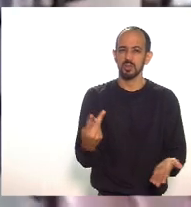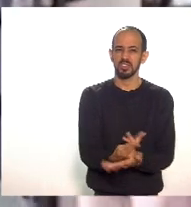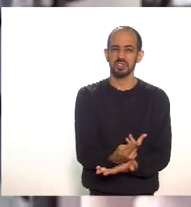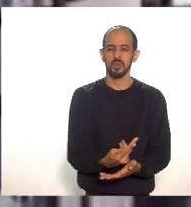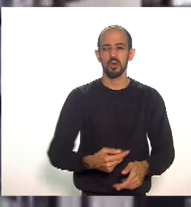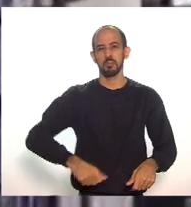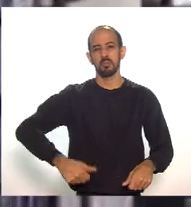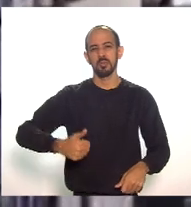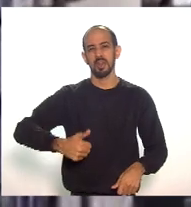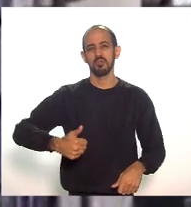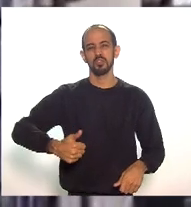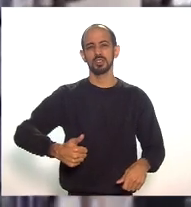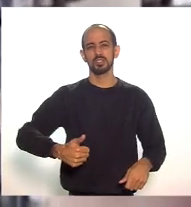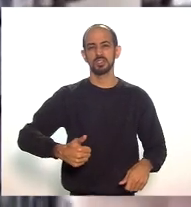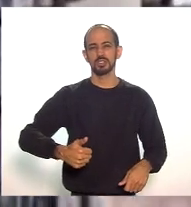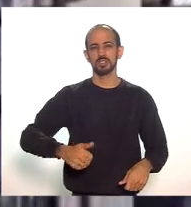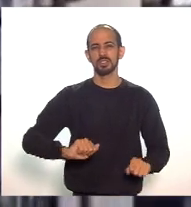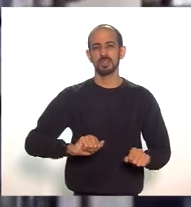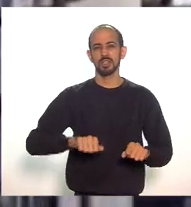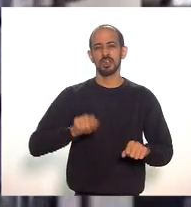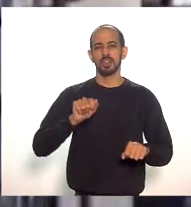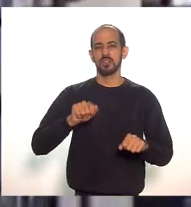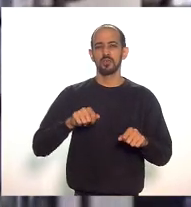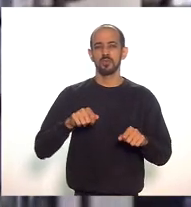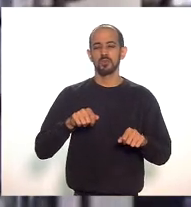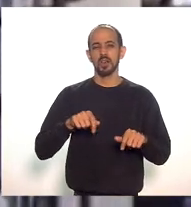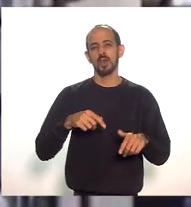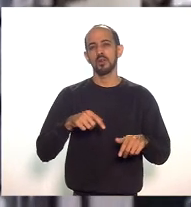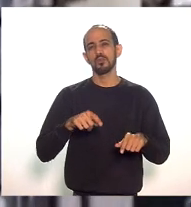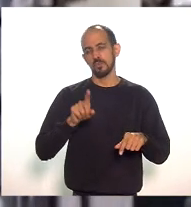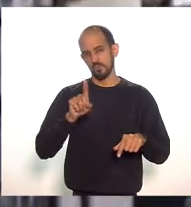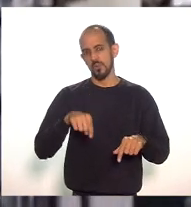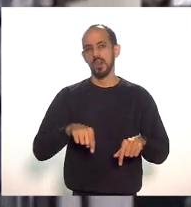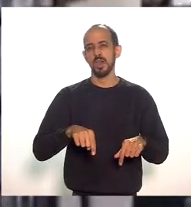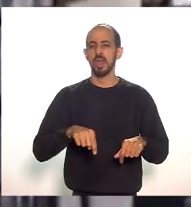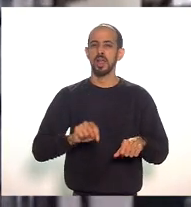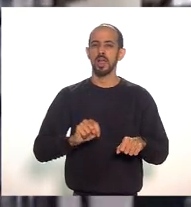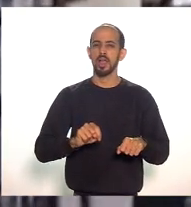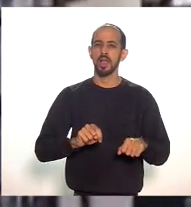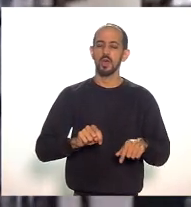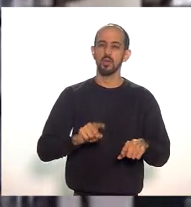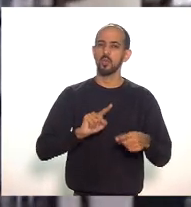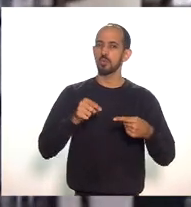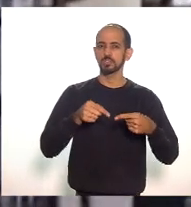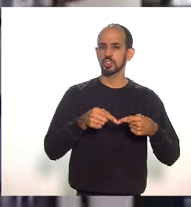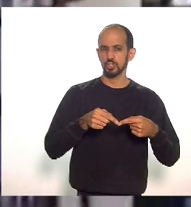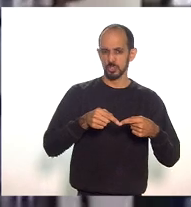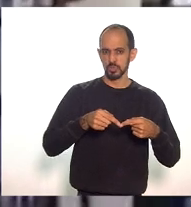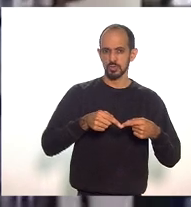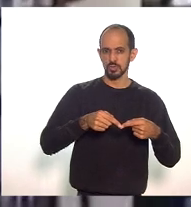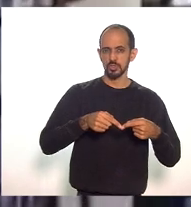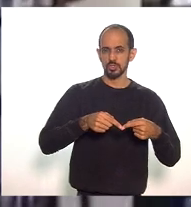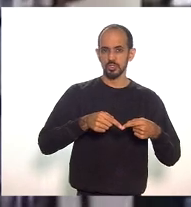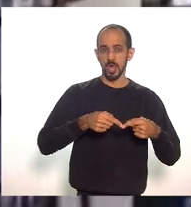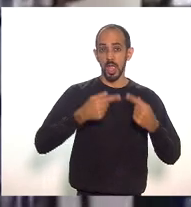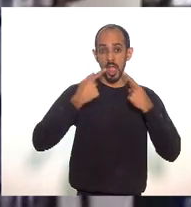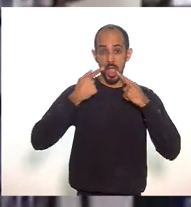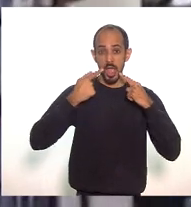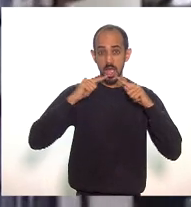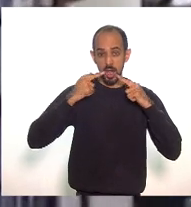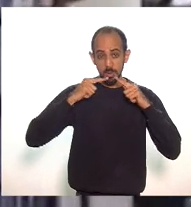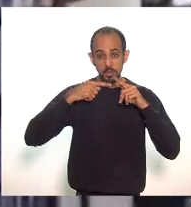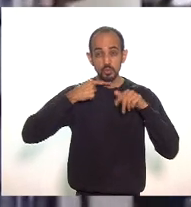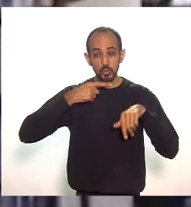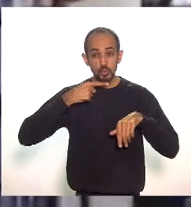inclusive objeto de questionamentos nesta reunião por partidos dos parlamentares